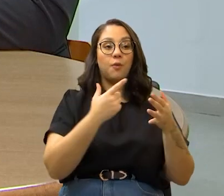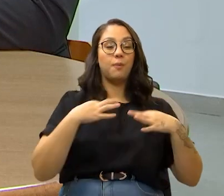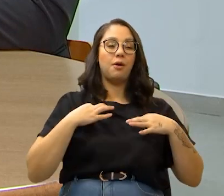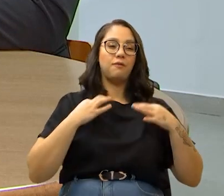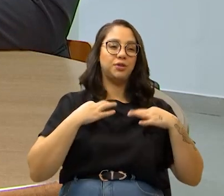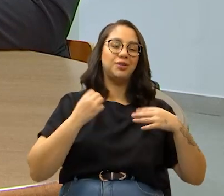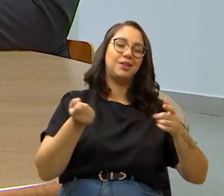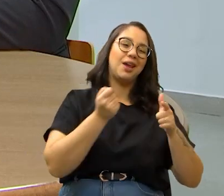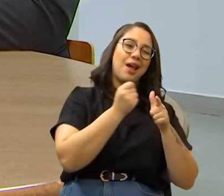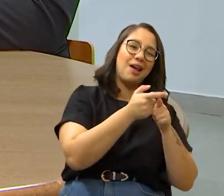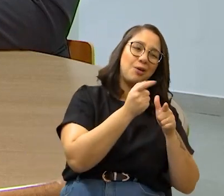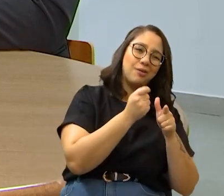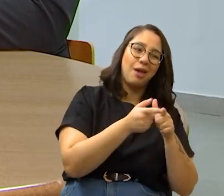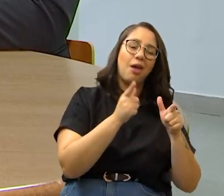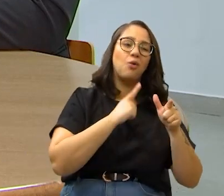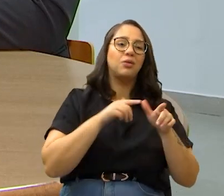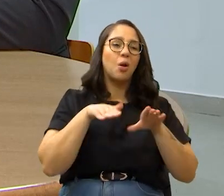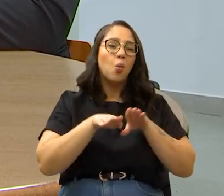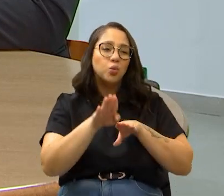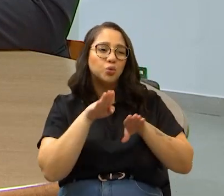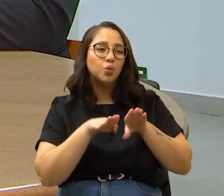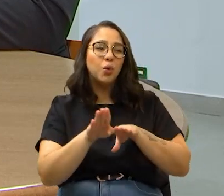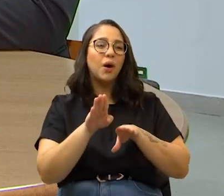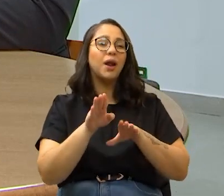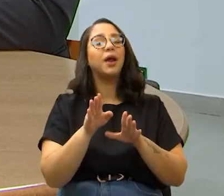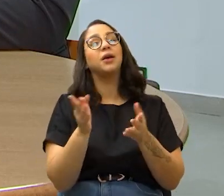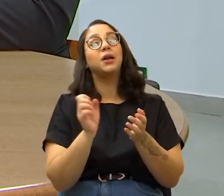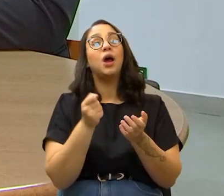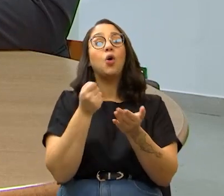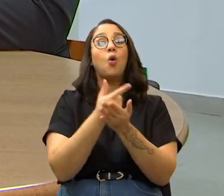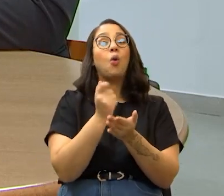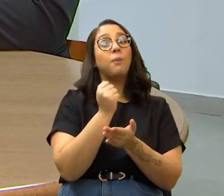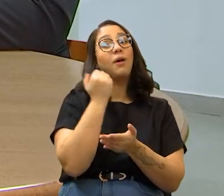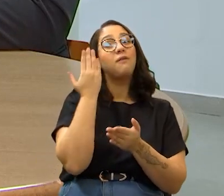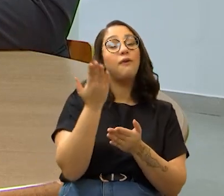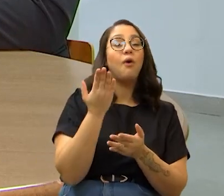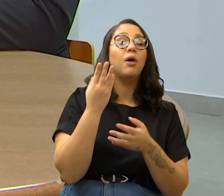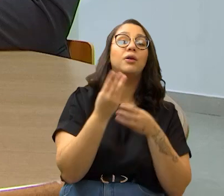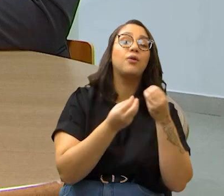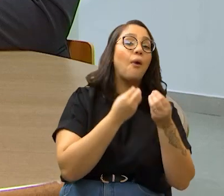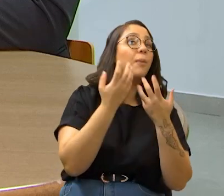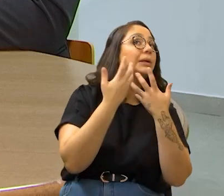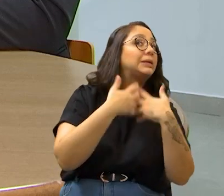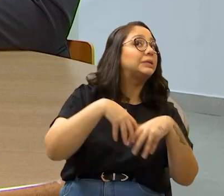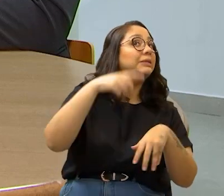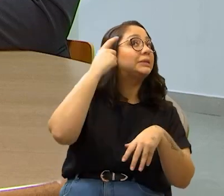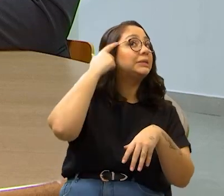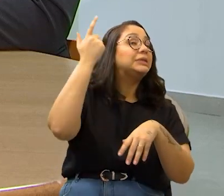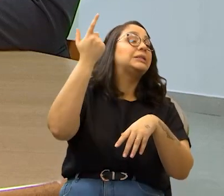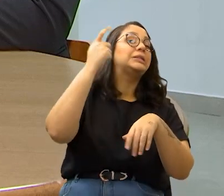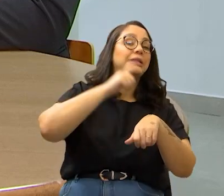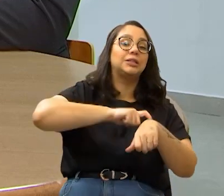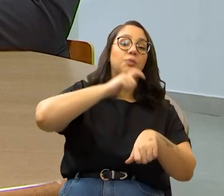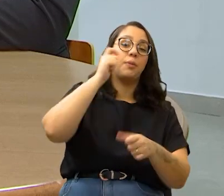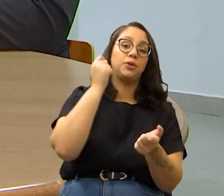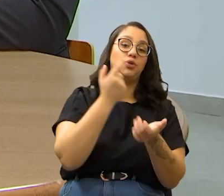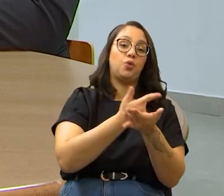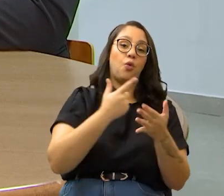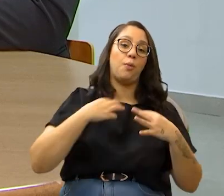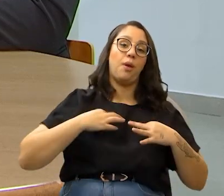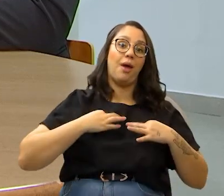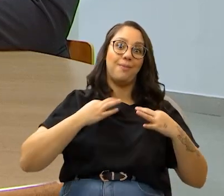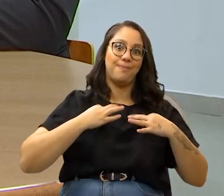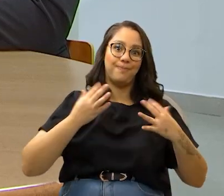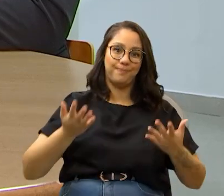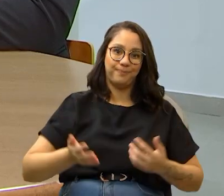vestido, tem aluguel, tem costureira, tem comprar fora. O que a noiva pode pensar aí nesse momento, na hora